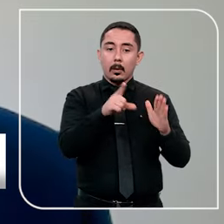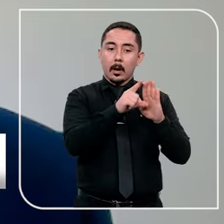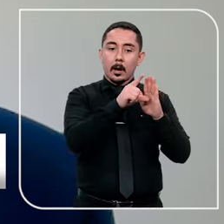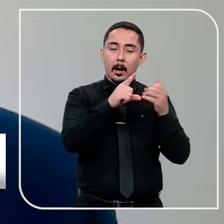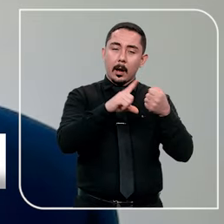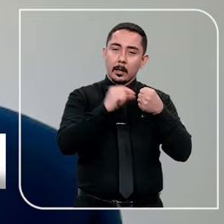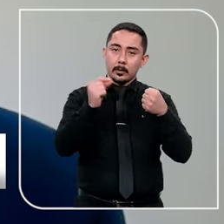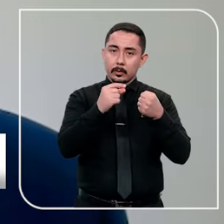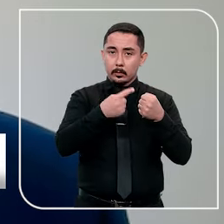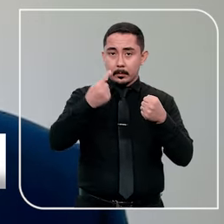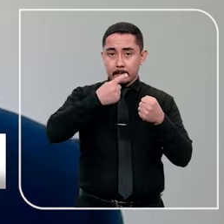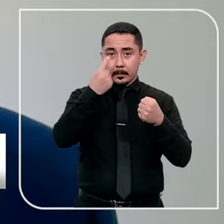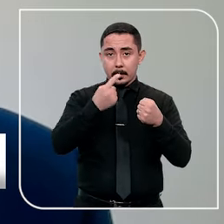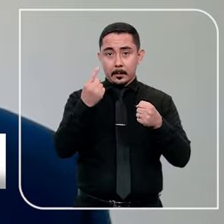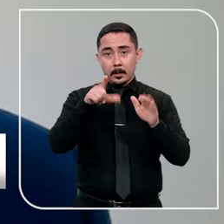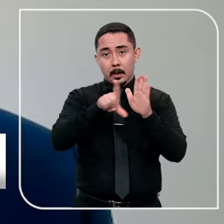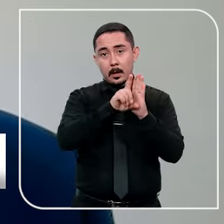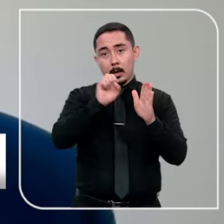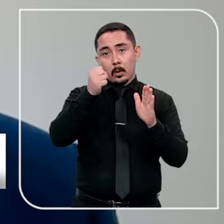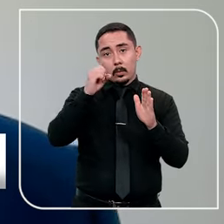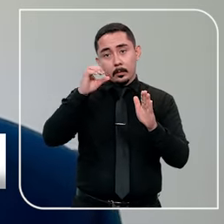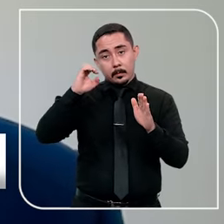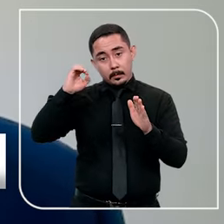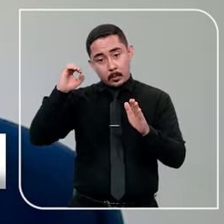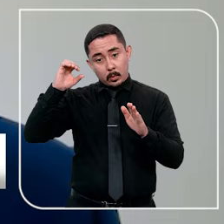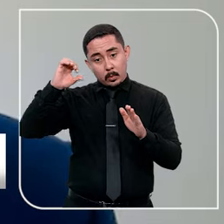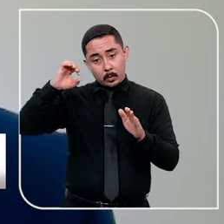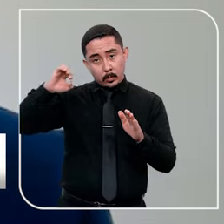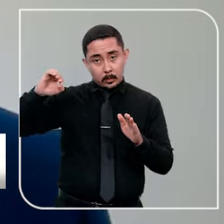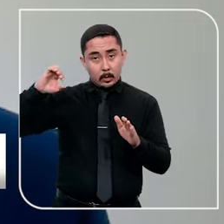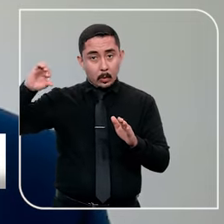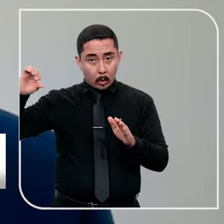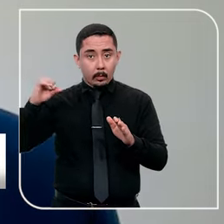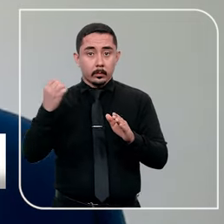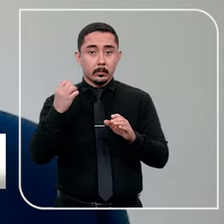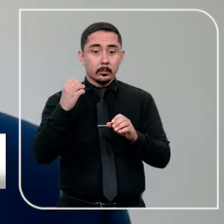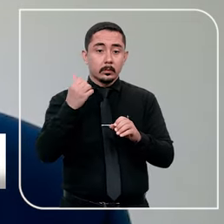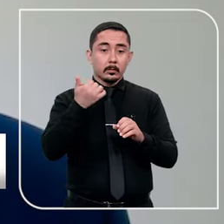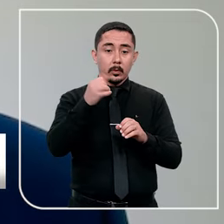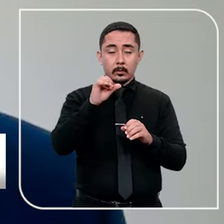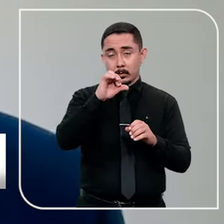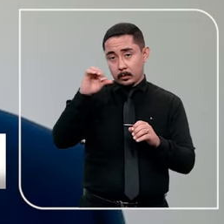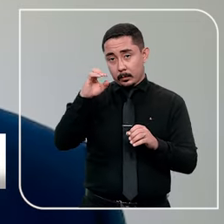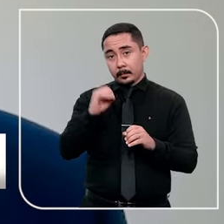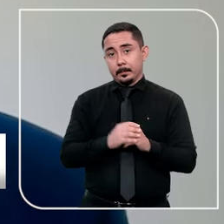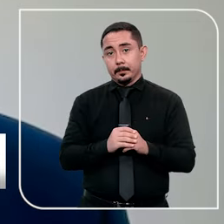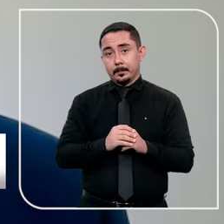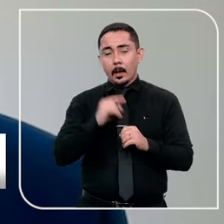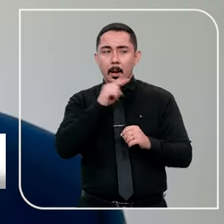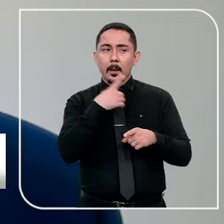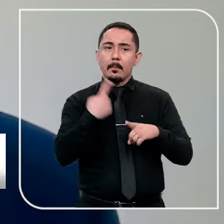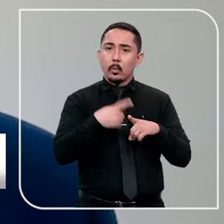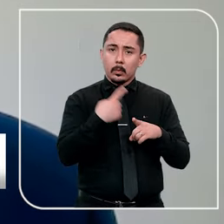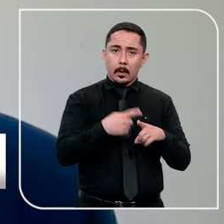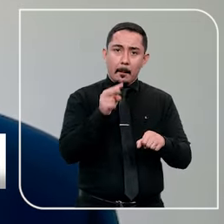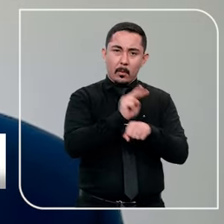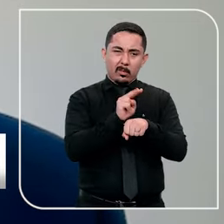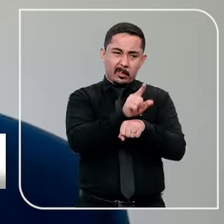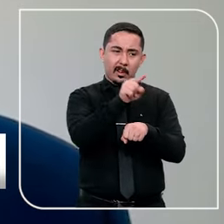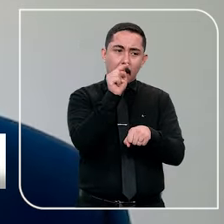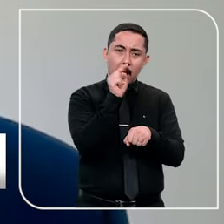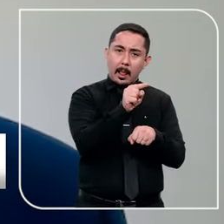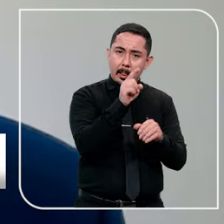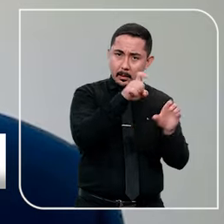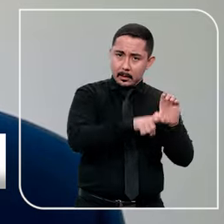o que descreve o artigo primeiro da lei 8009 de 90 essa finalidade não é proteger o devedor das